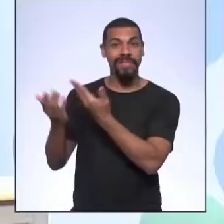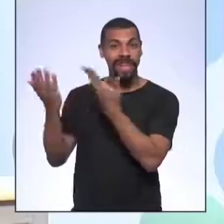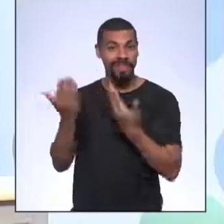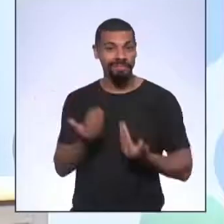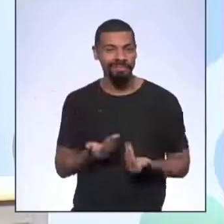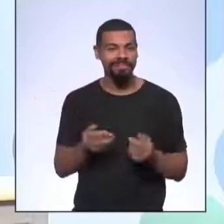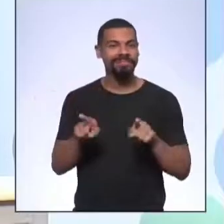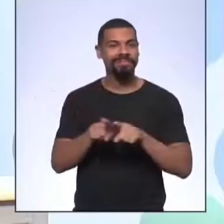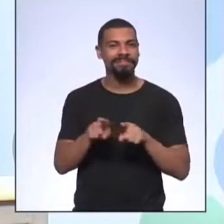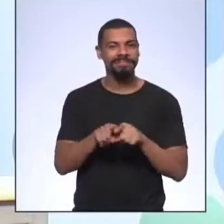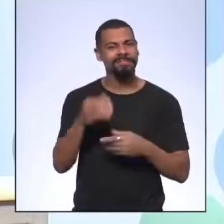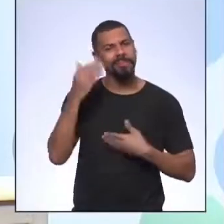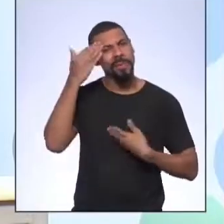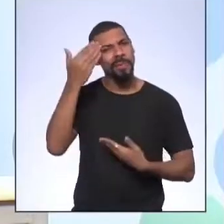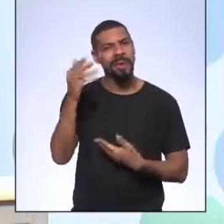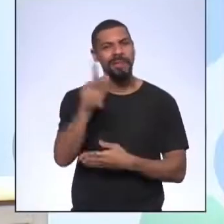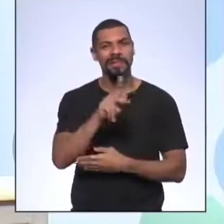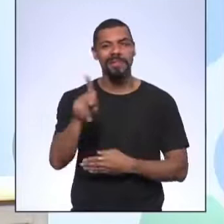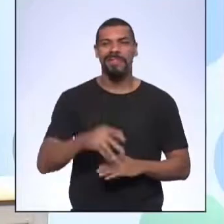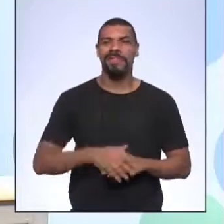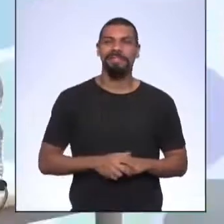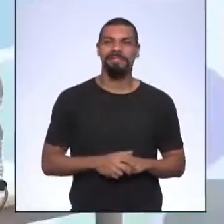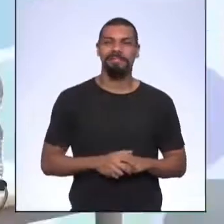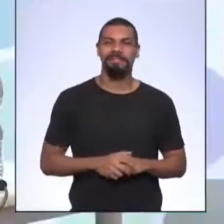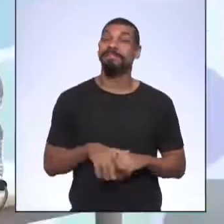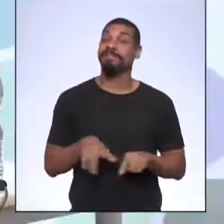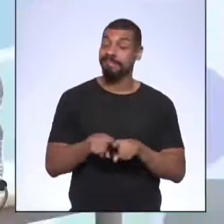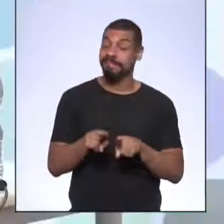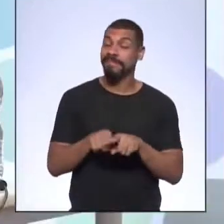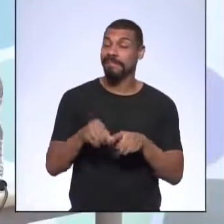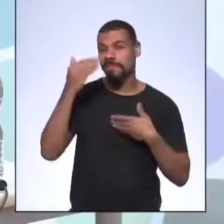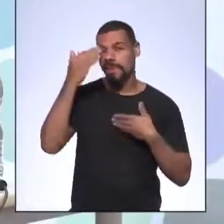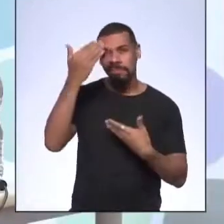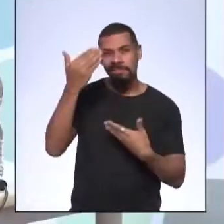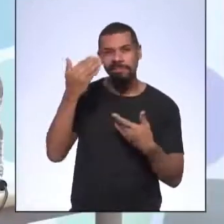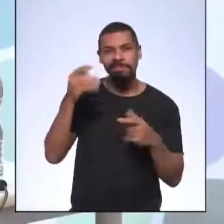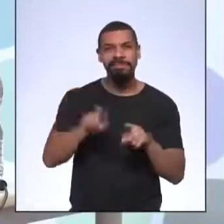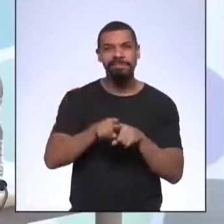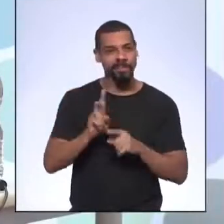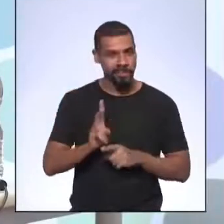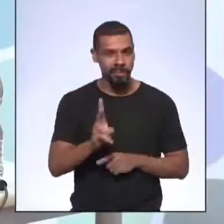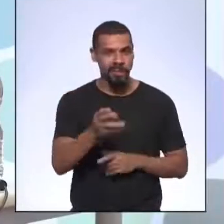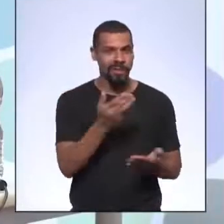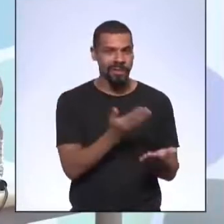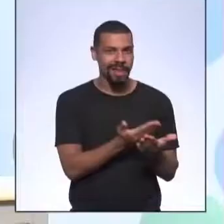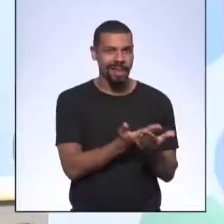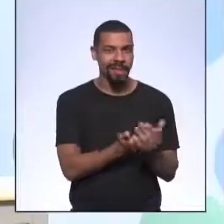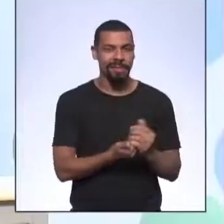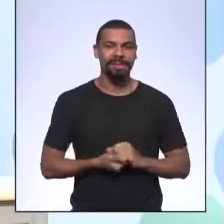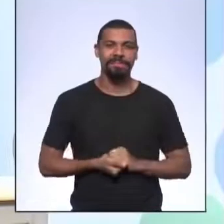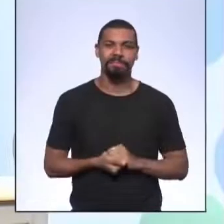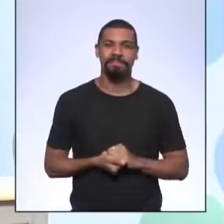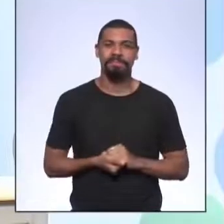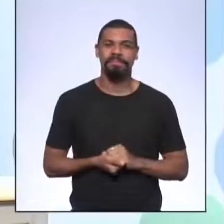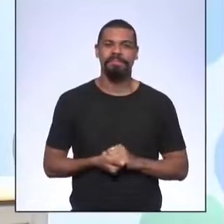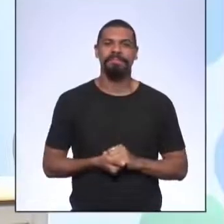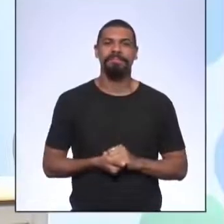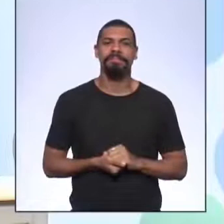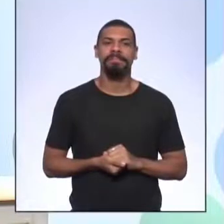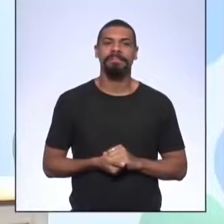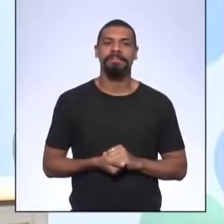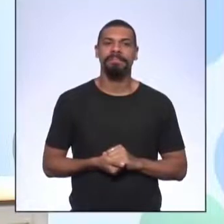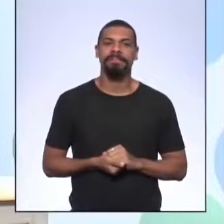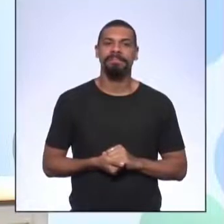para moderação Muito obrigado a professora Obrigada professora pelo convite vamos seguir nessa aula e olha só a gente